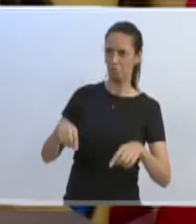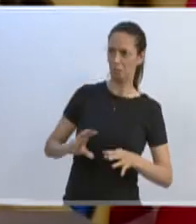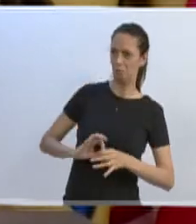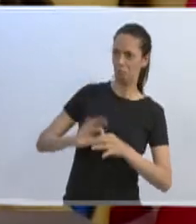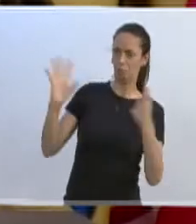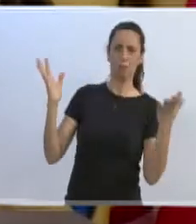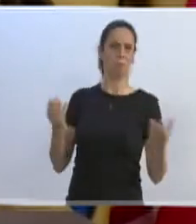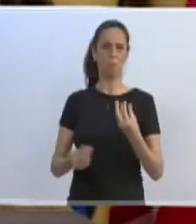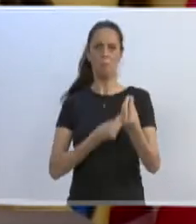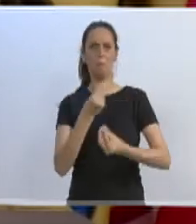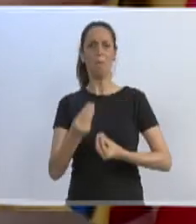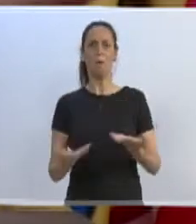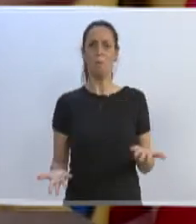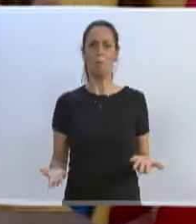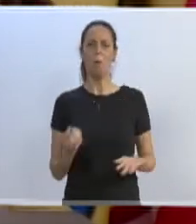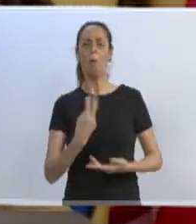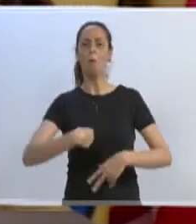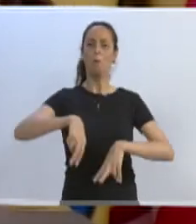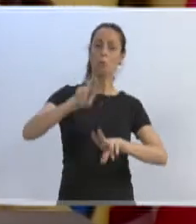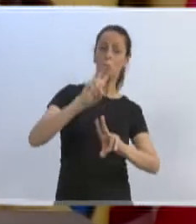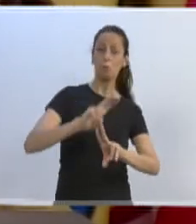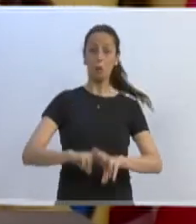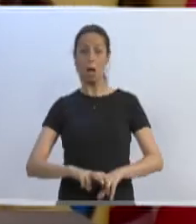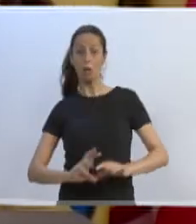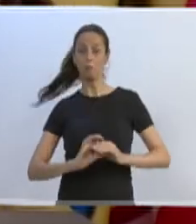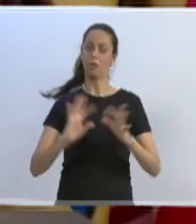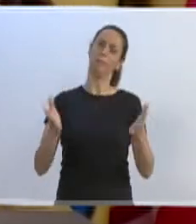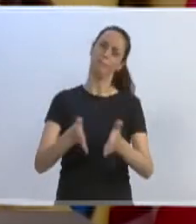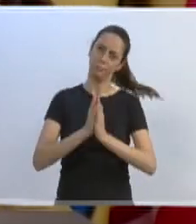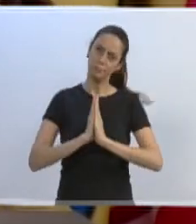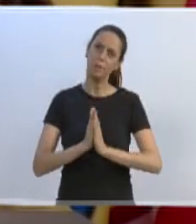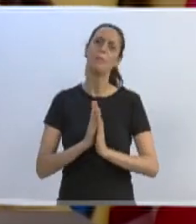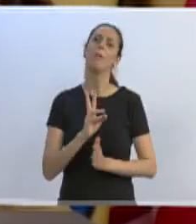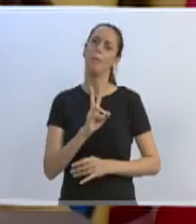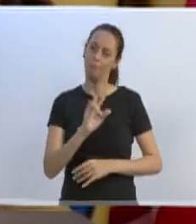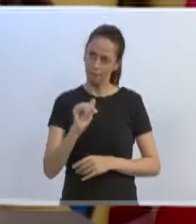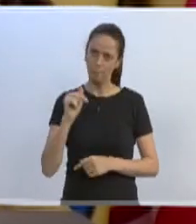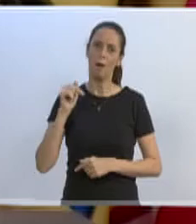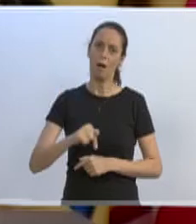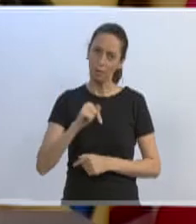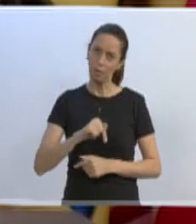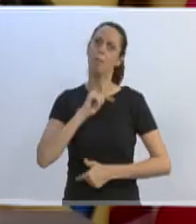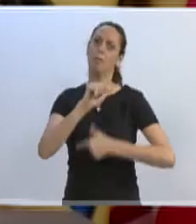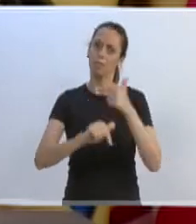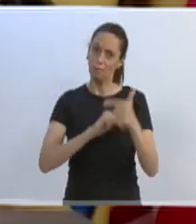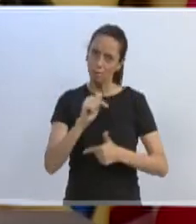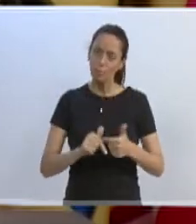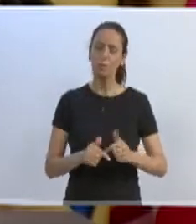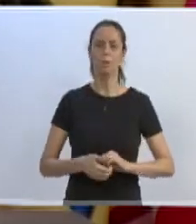estagiar num canto aí sentado jogado por favor vamos trabalhar conforme o povo que é obrigado